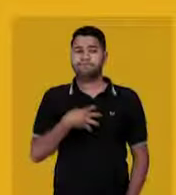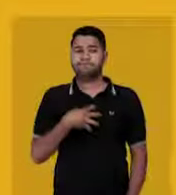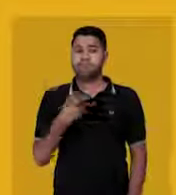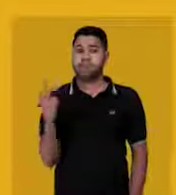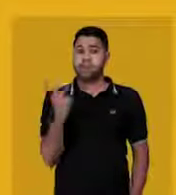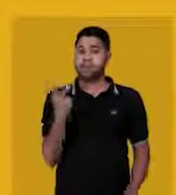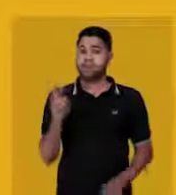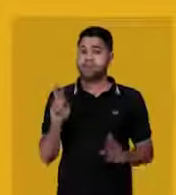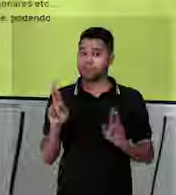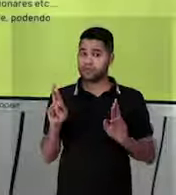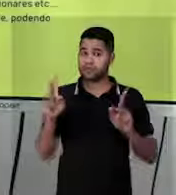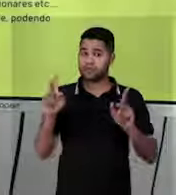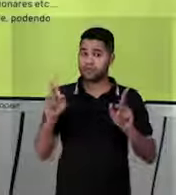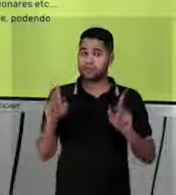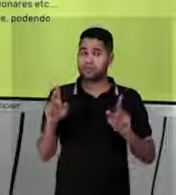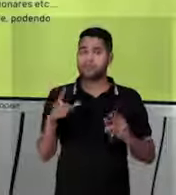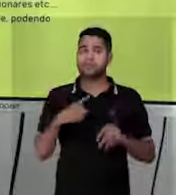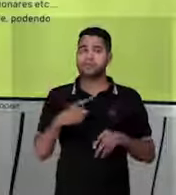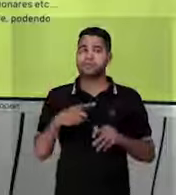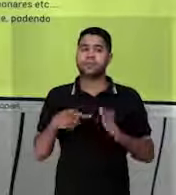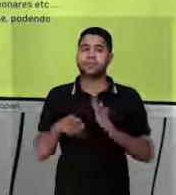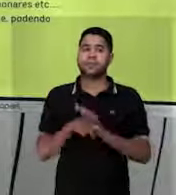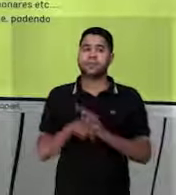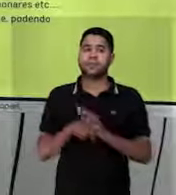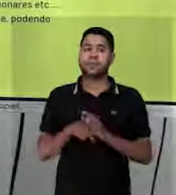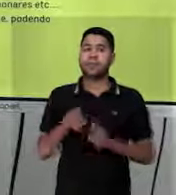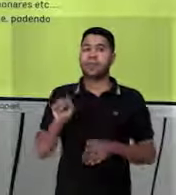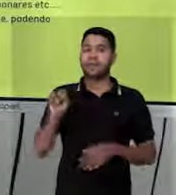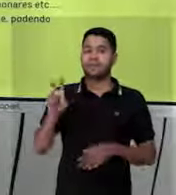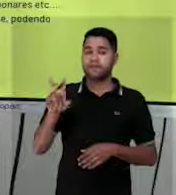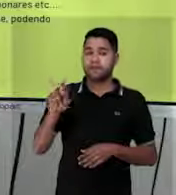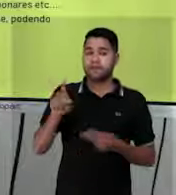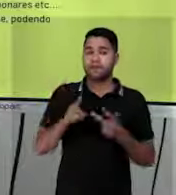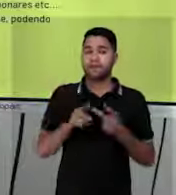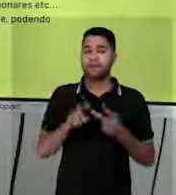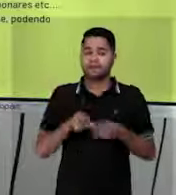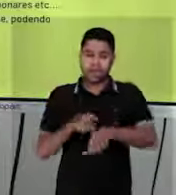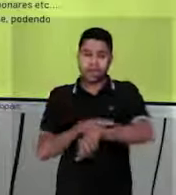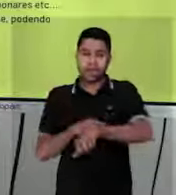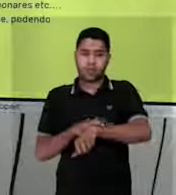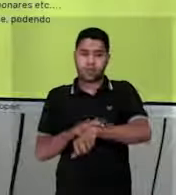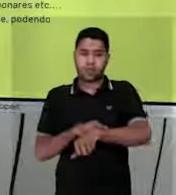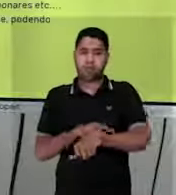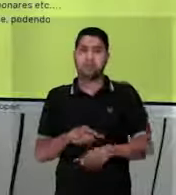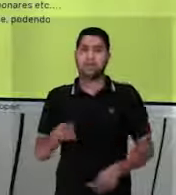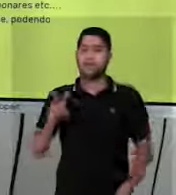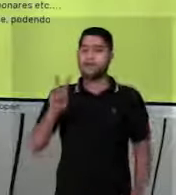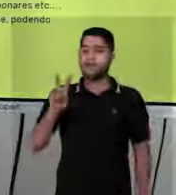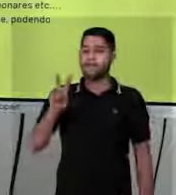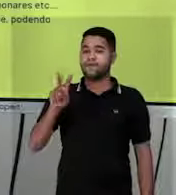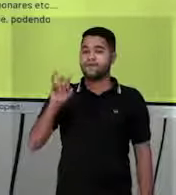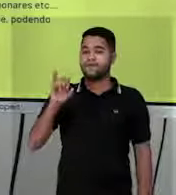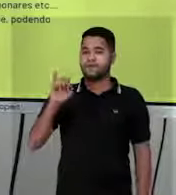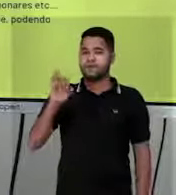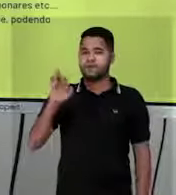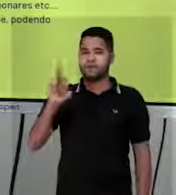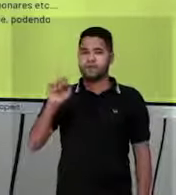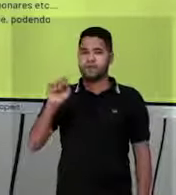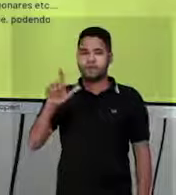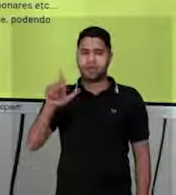doenças diferentes, cutânea e visceral, vou falar delas separadamente. Então, na visceral, nós vamos